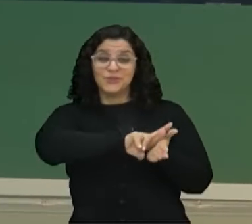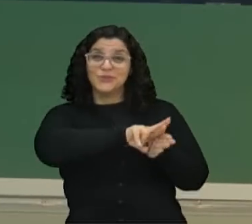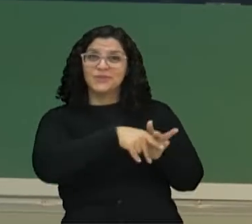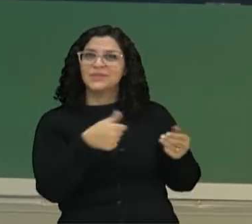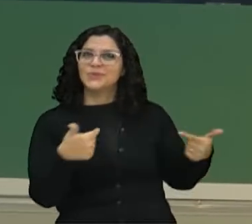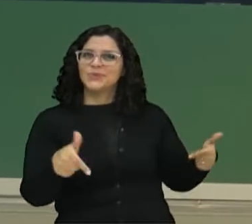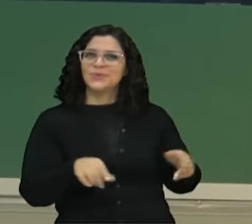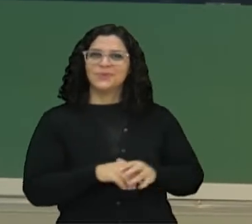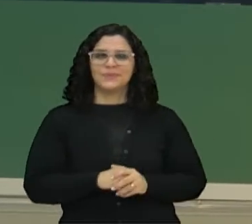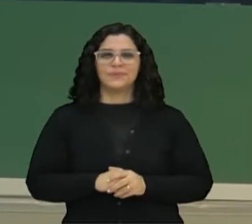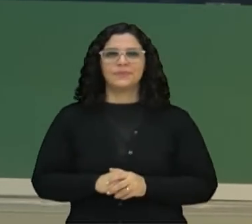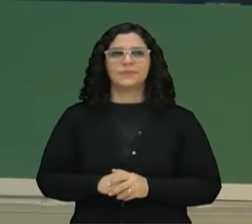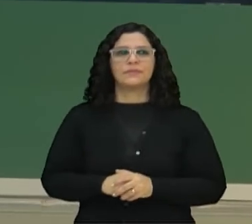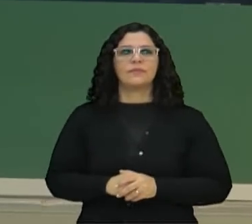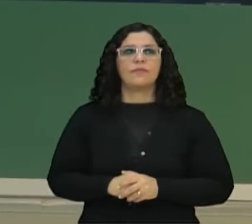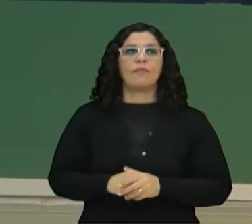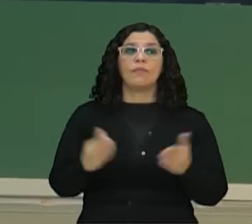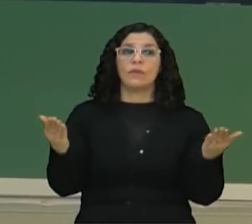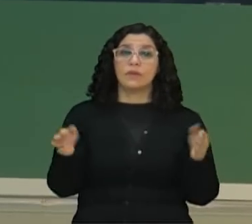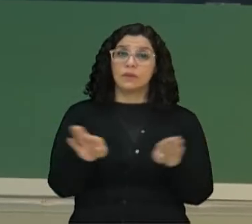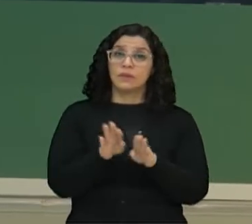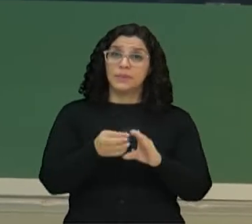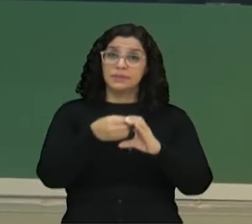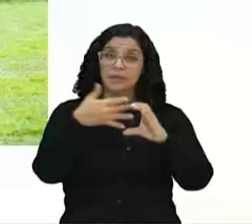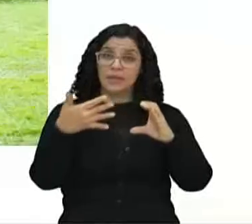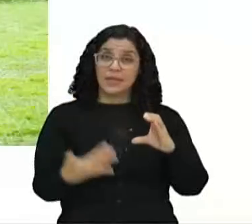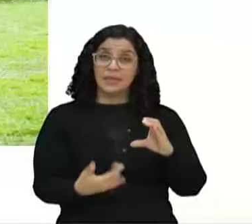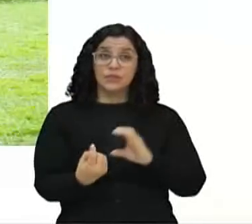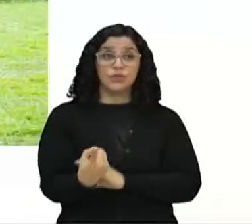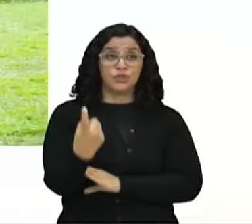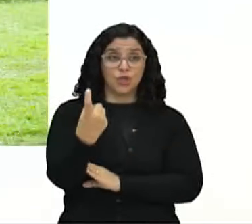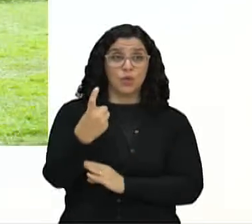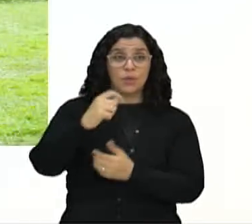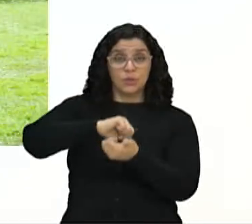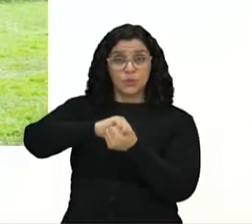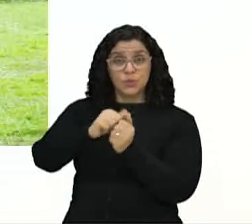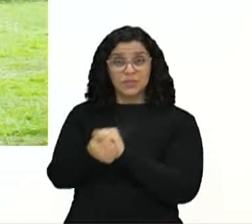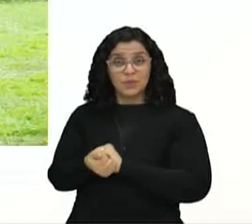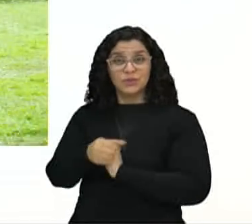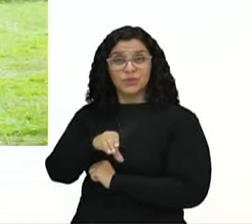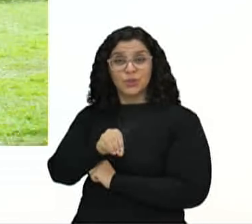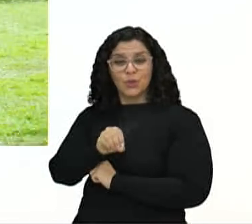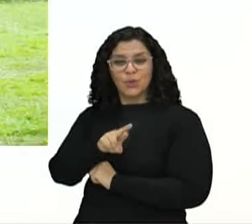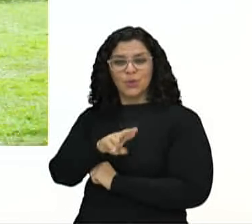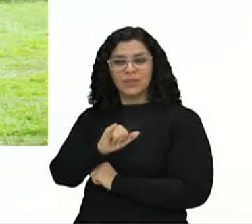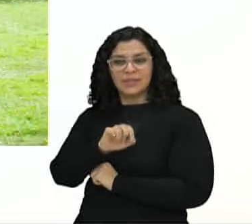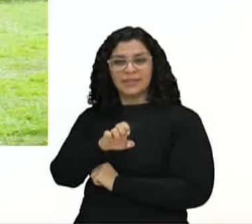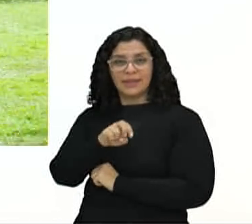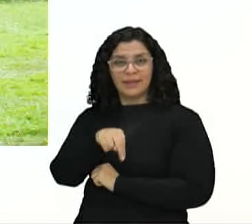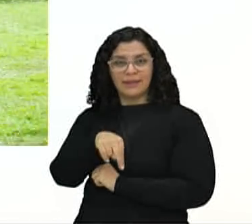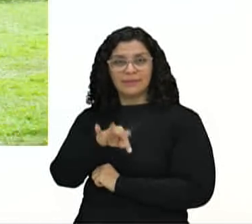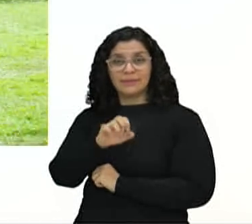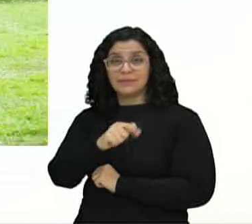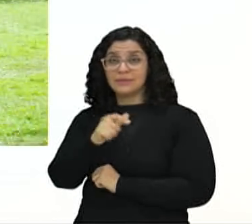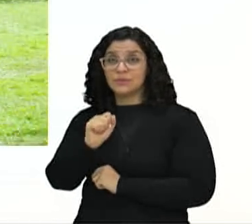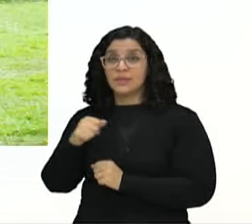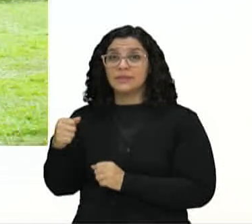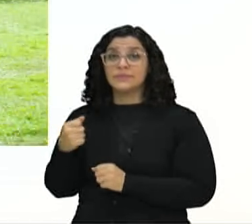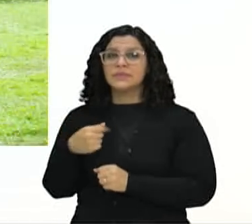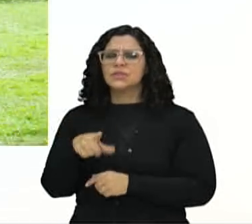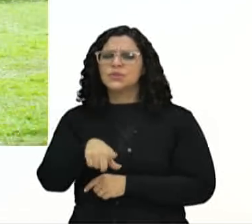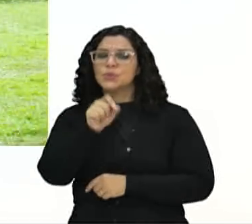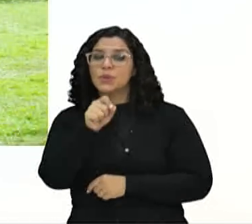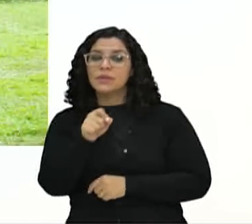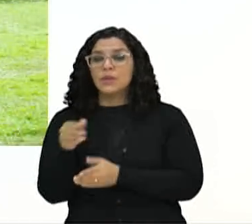demais, tá certo? Na sequência, a característica única do esporte de orientação é escolher e seguir a